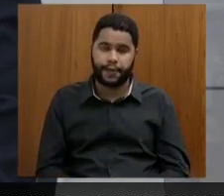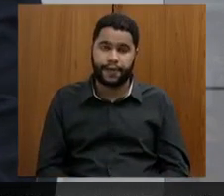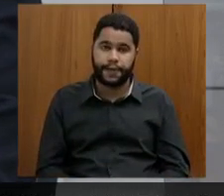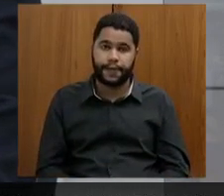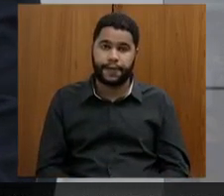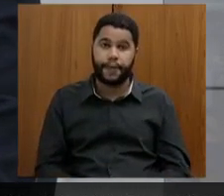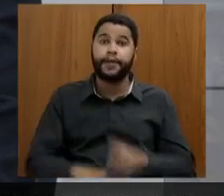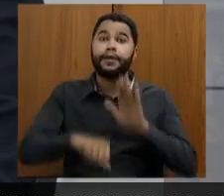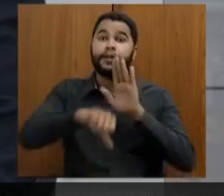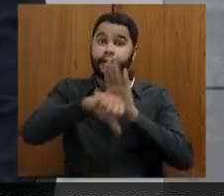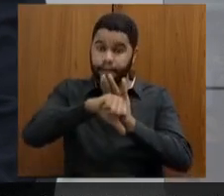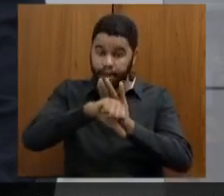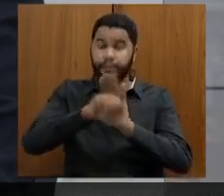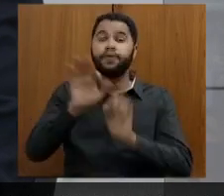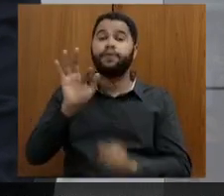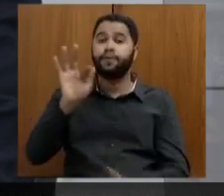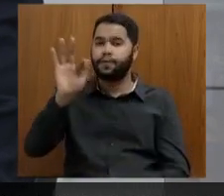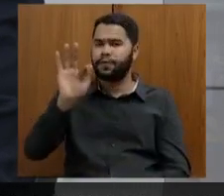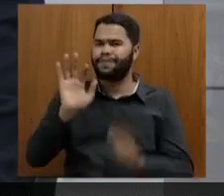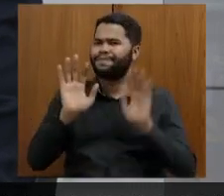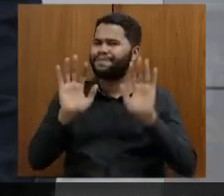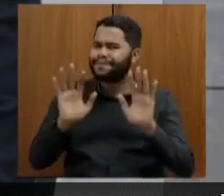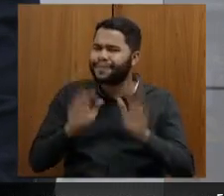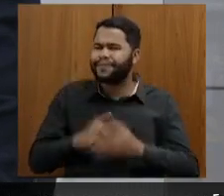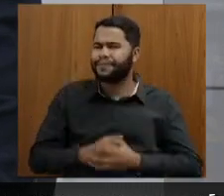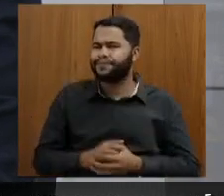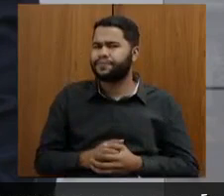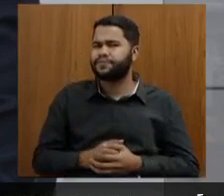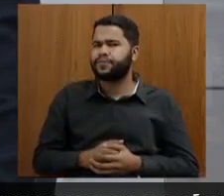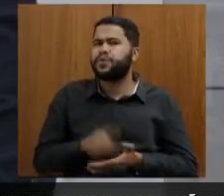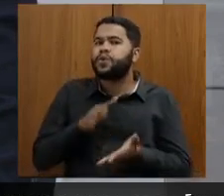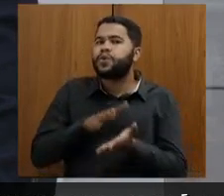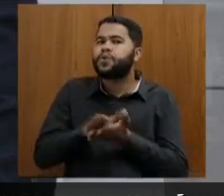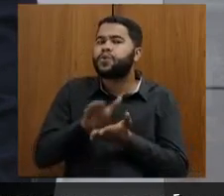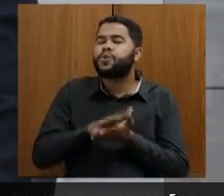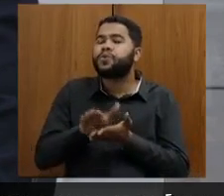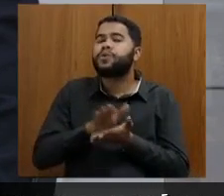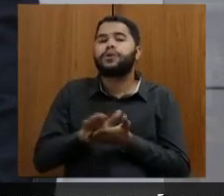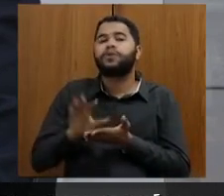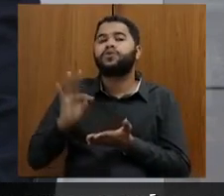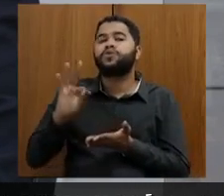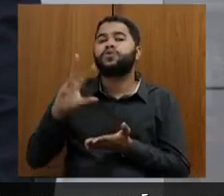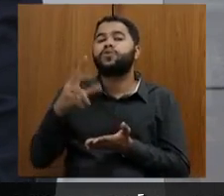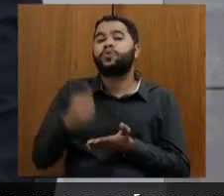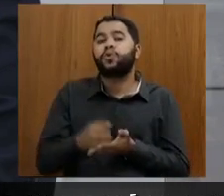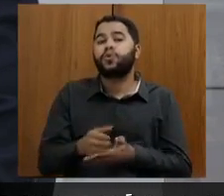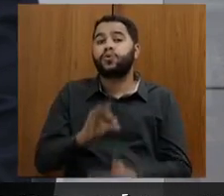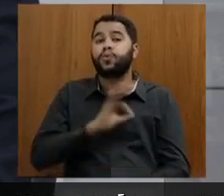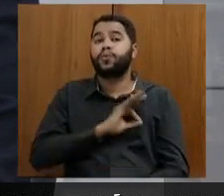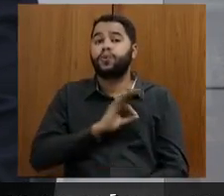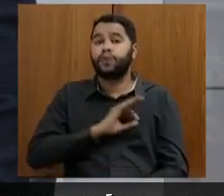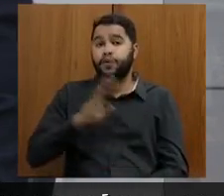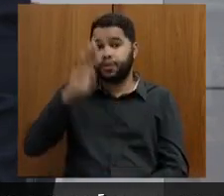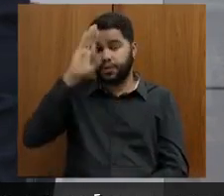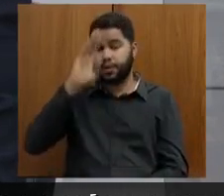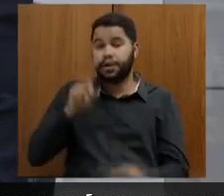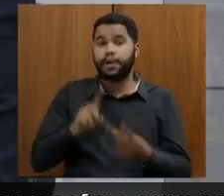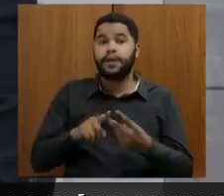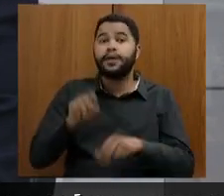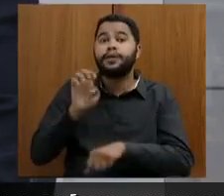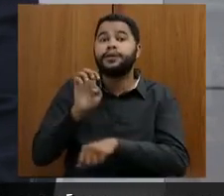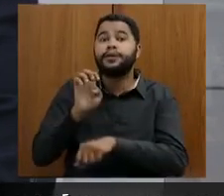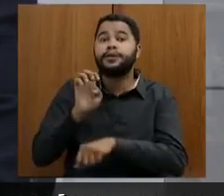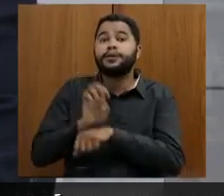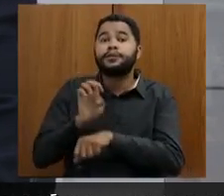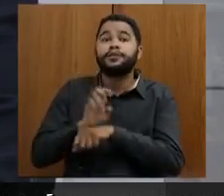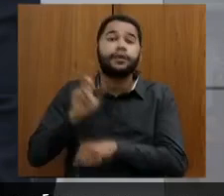crime Federal mas o gasto todo foi da Polícia Militar foi do